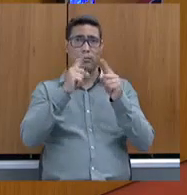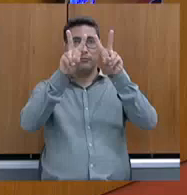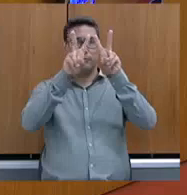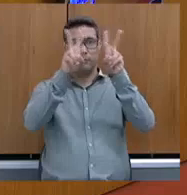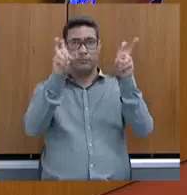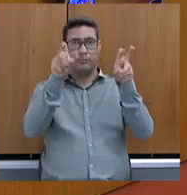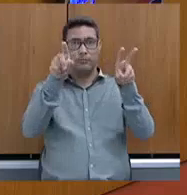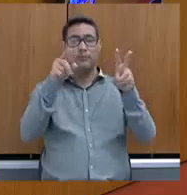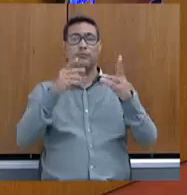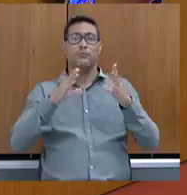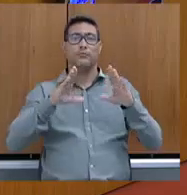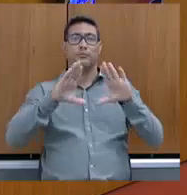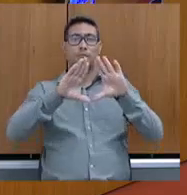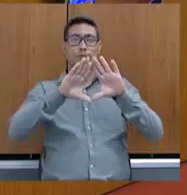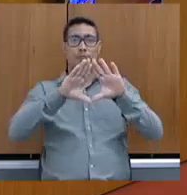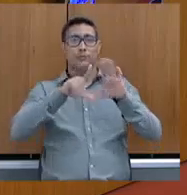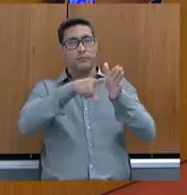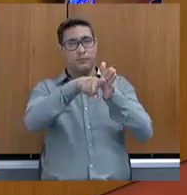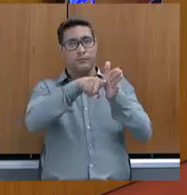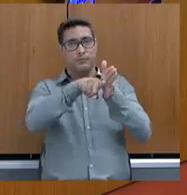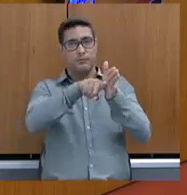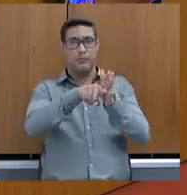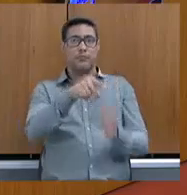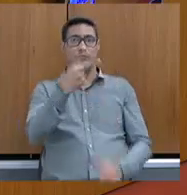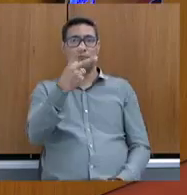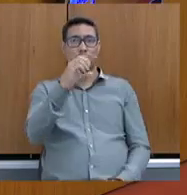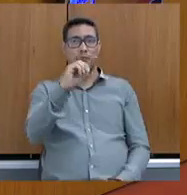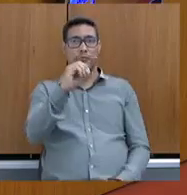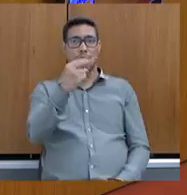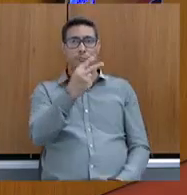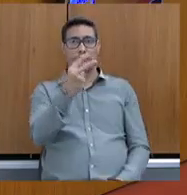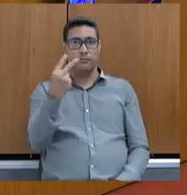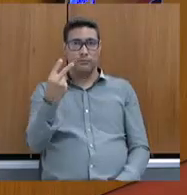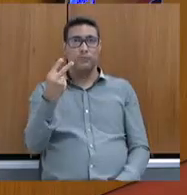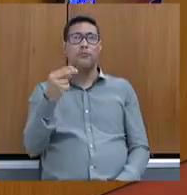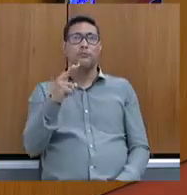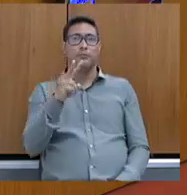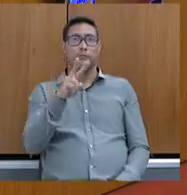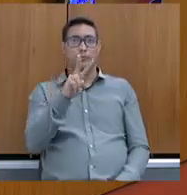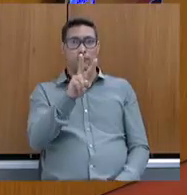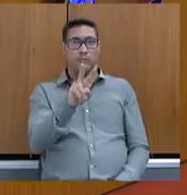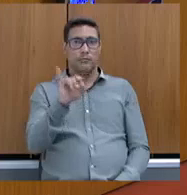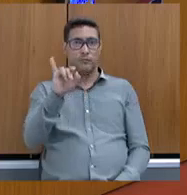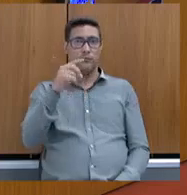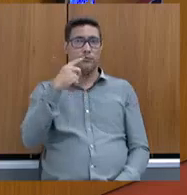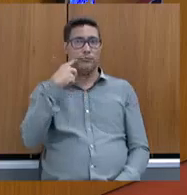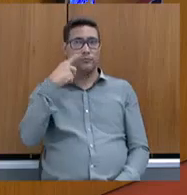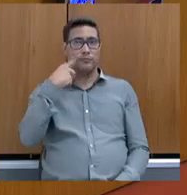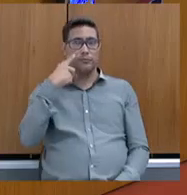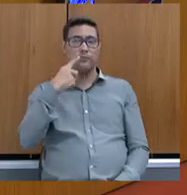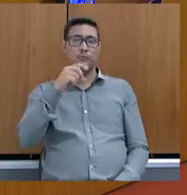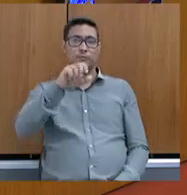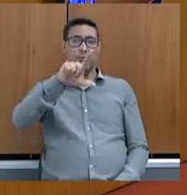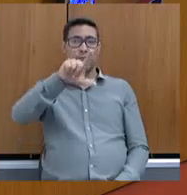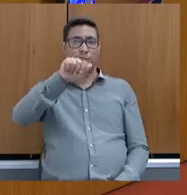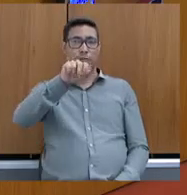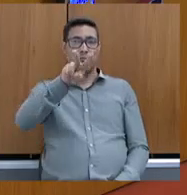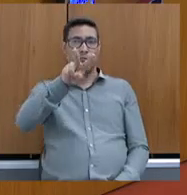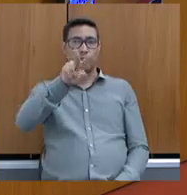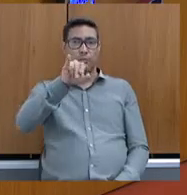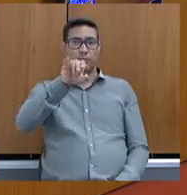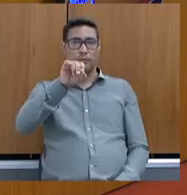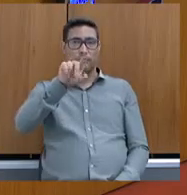a assembleia fiscaliza 2022 passo a palavra com satisfação para feliz a viola para suas